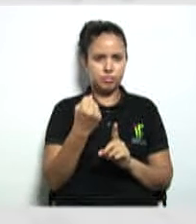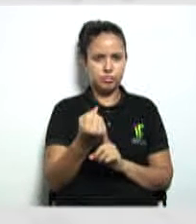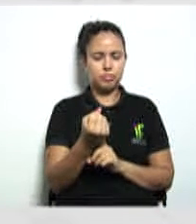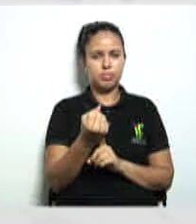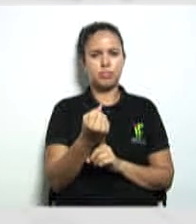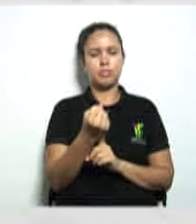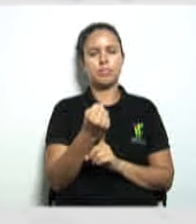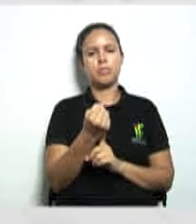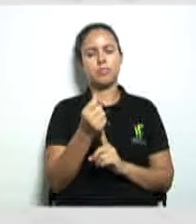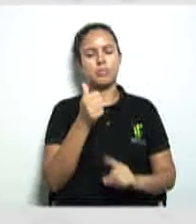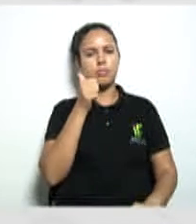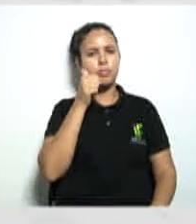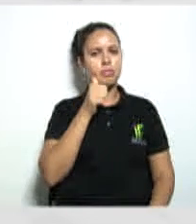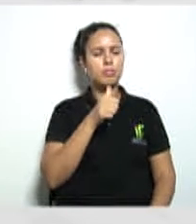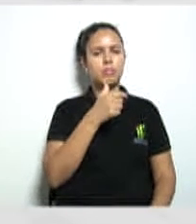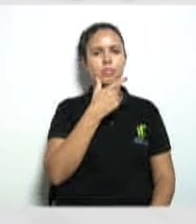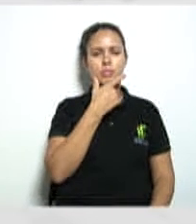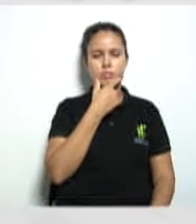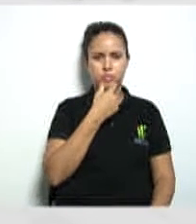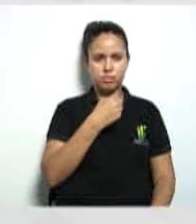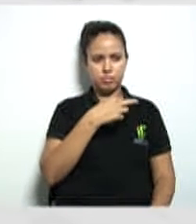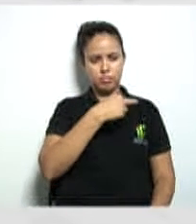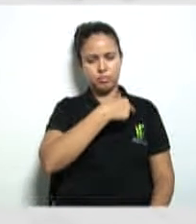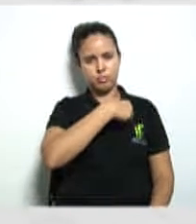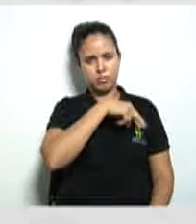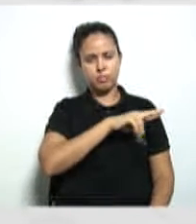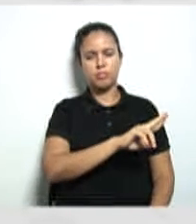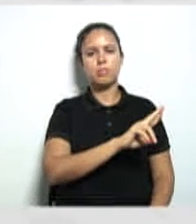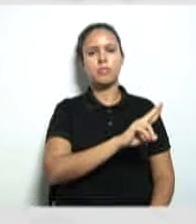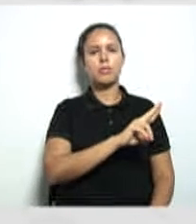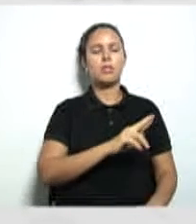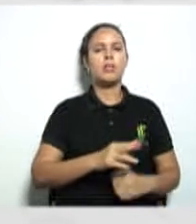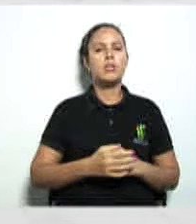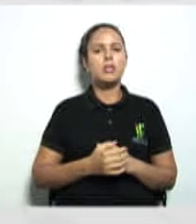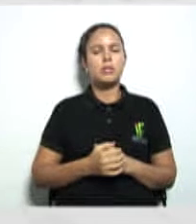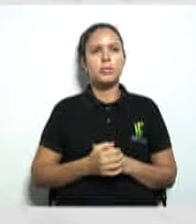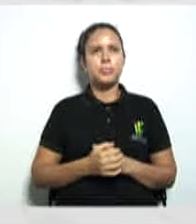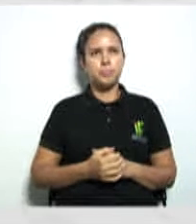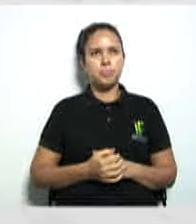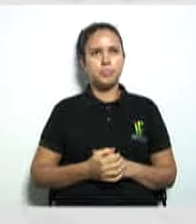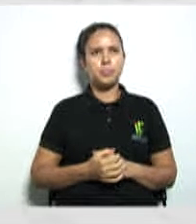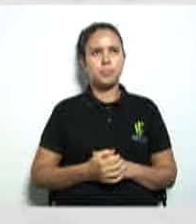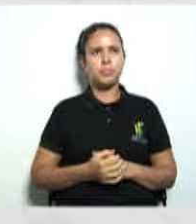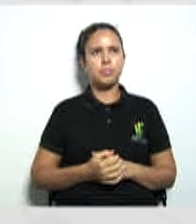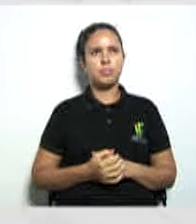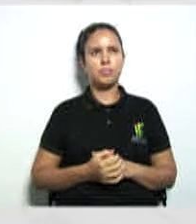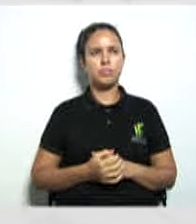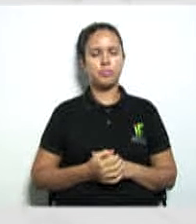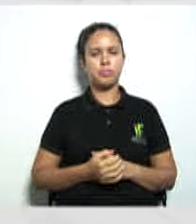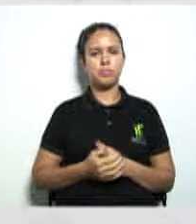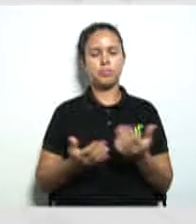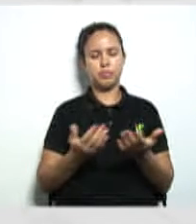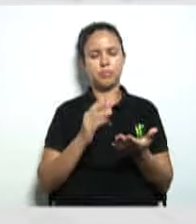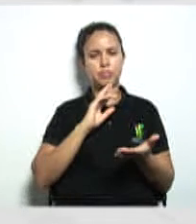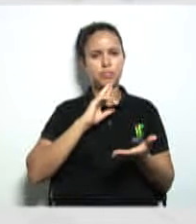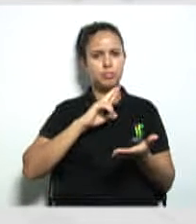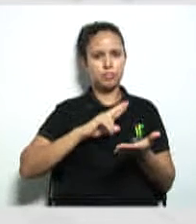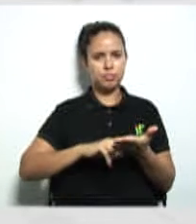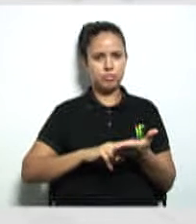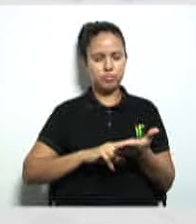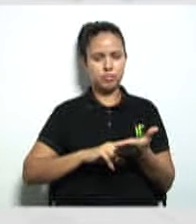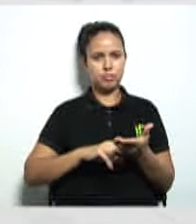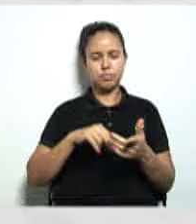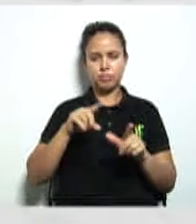gênero, política ou religiosas, né? Dito isso, né, vamos responder. A letra